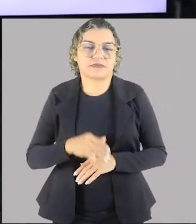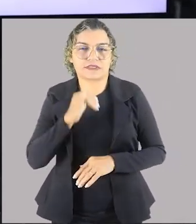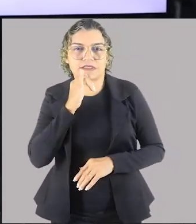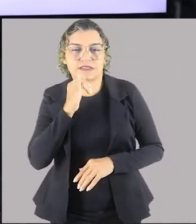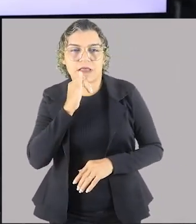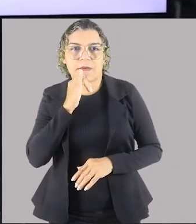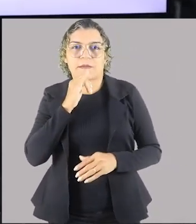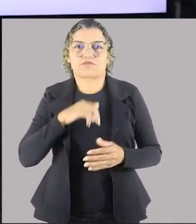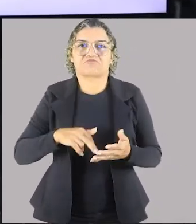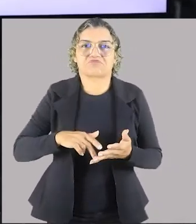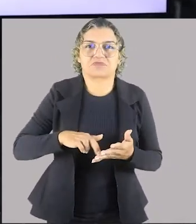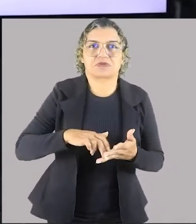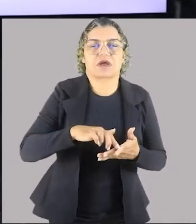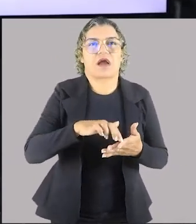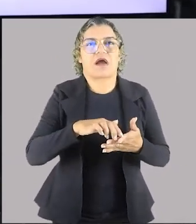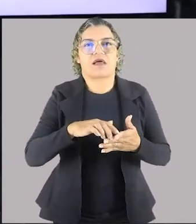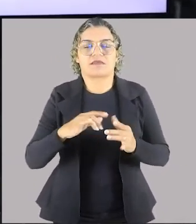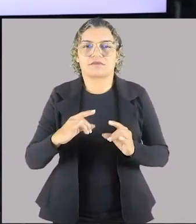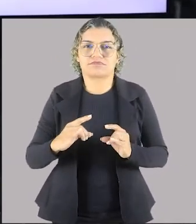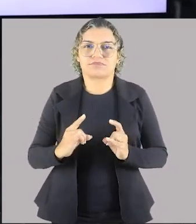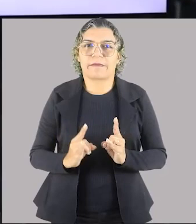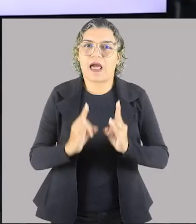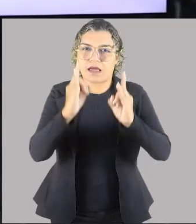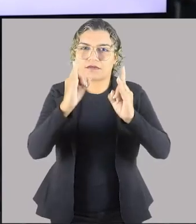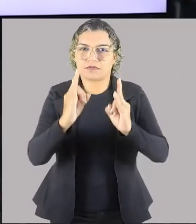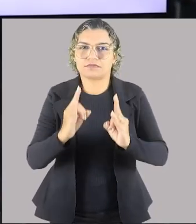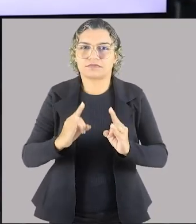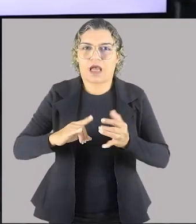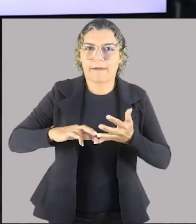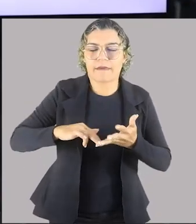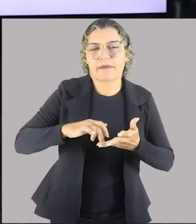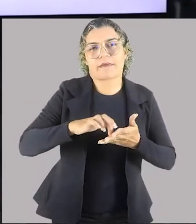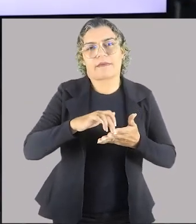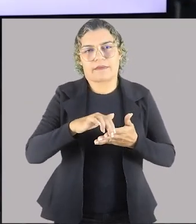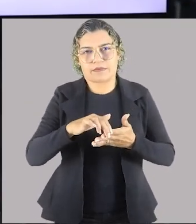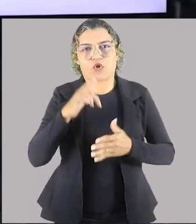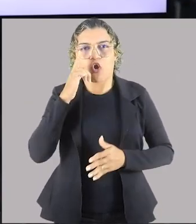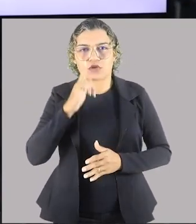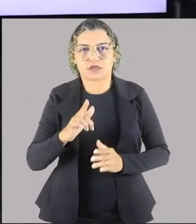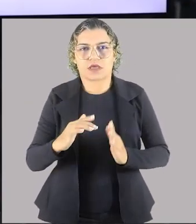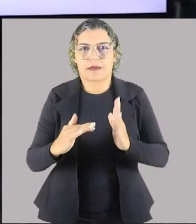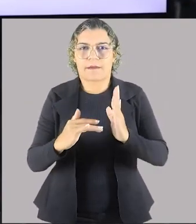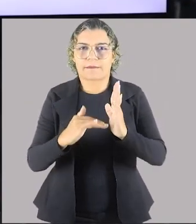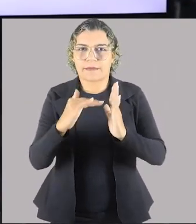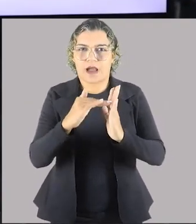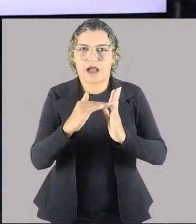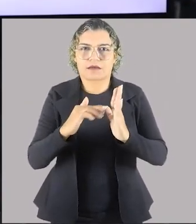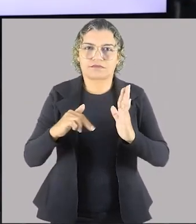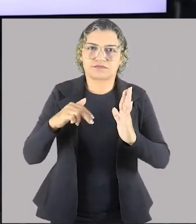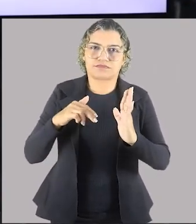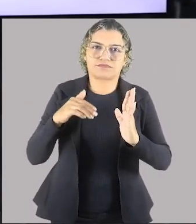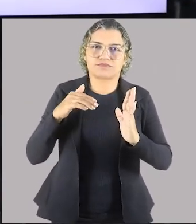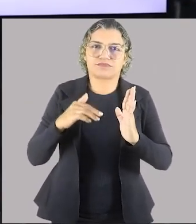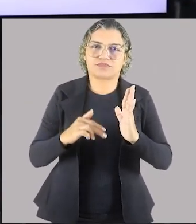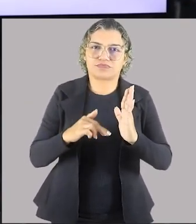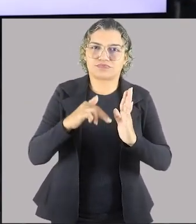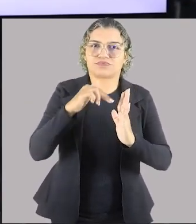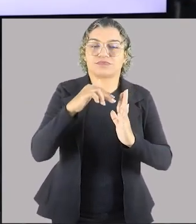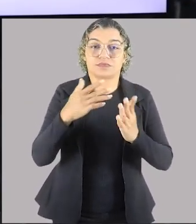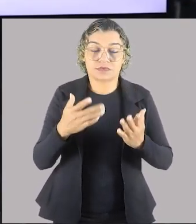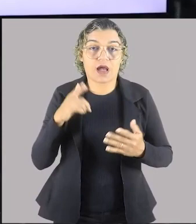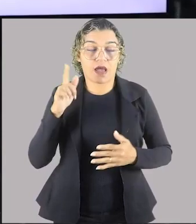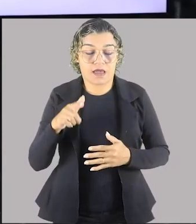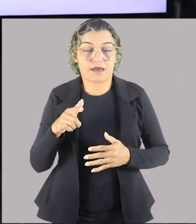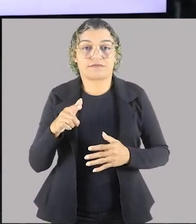lances de escadas em um prédio, né, para você chegar até o andar do seu apartamento, são exemplos de atividades do